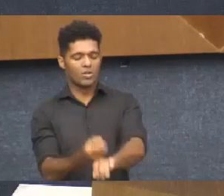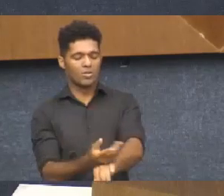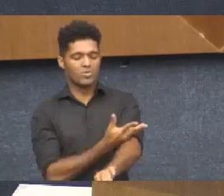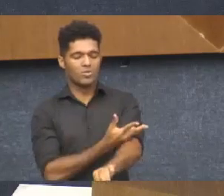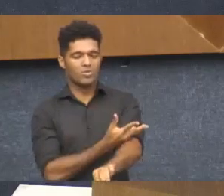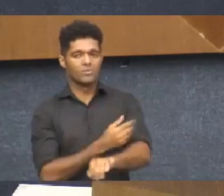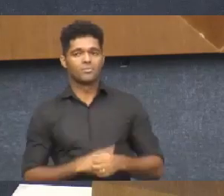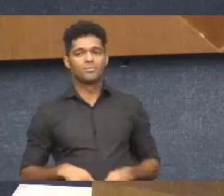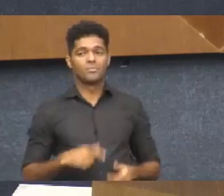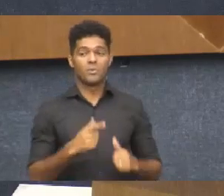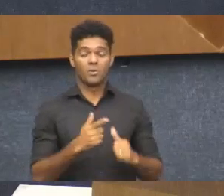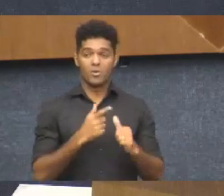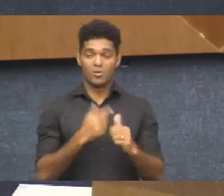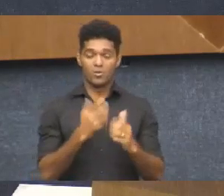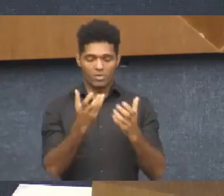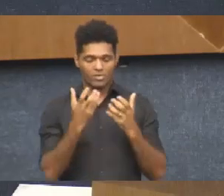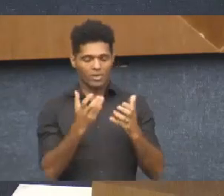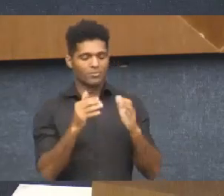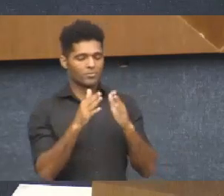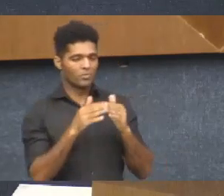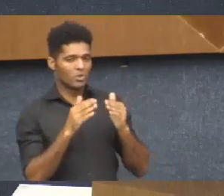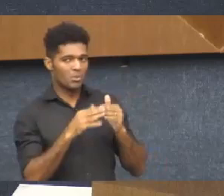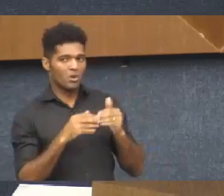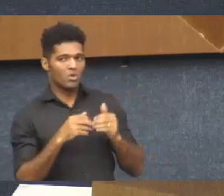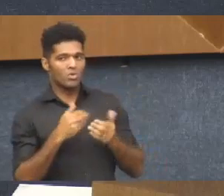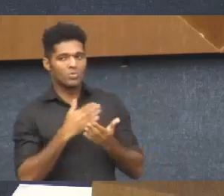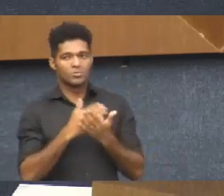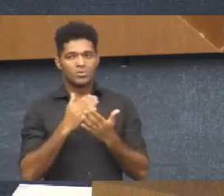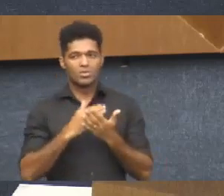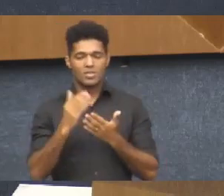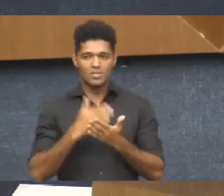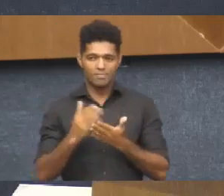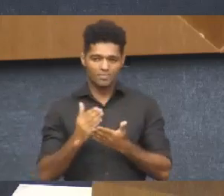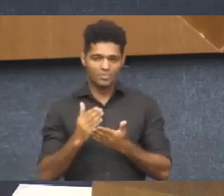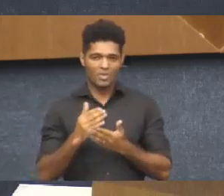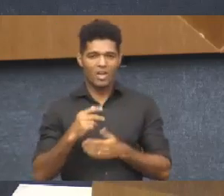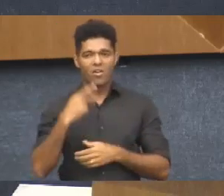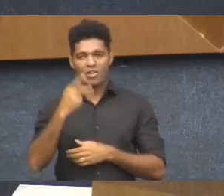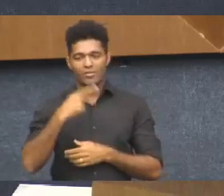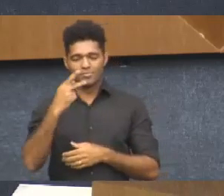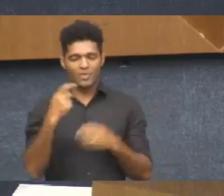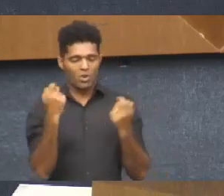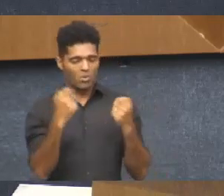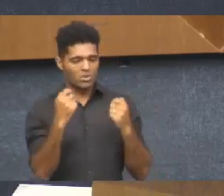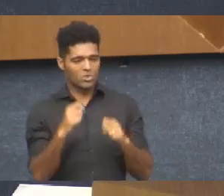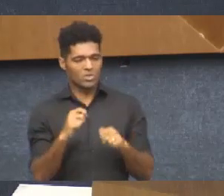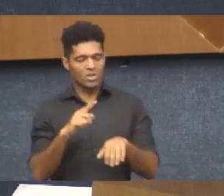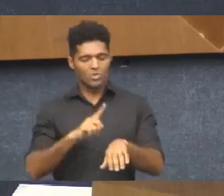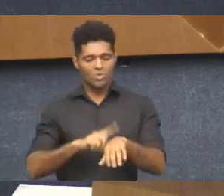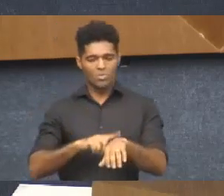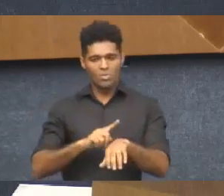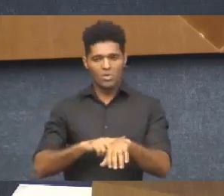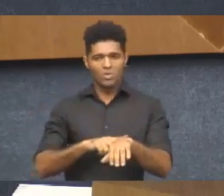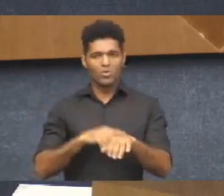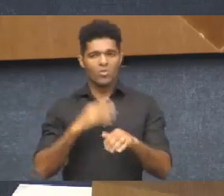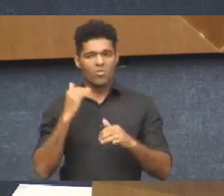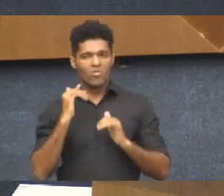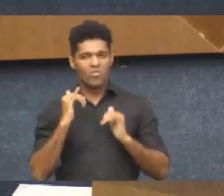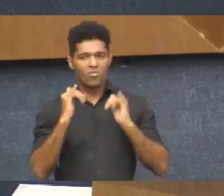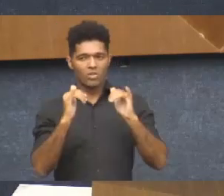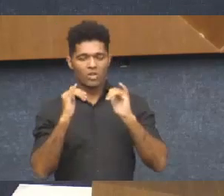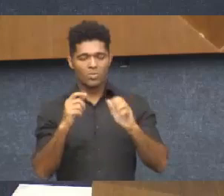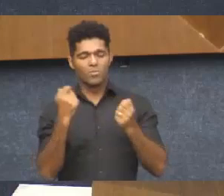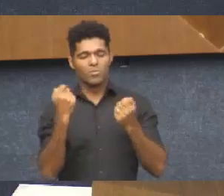para dar ritmo às minhas ideias aqui, eu preciso que, em alguns pontos, as pessoas aplaudam. E aí eu vou